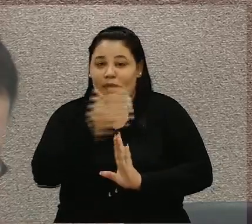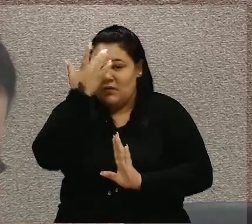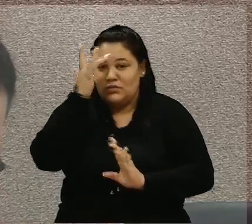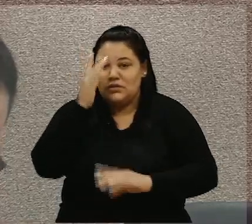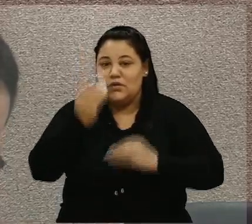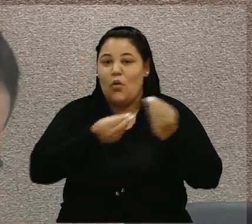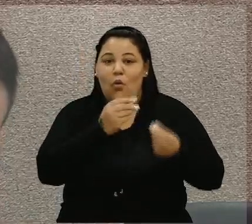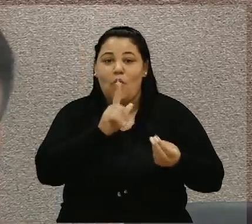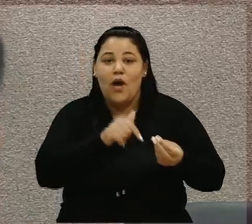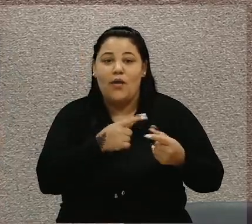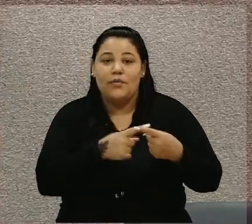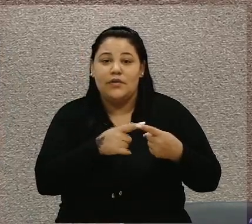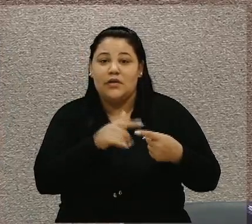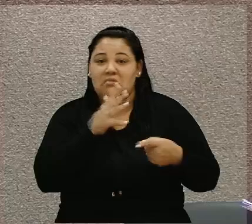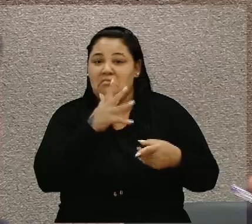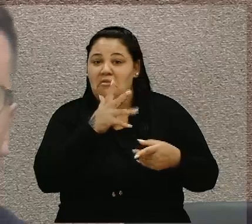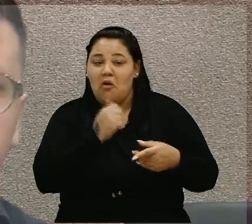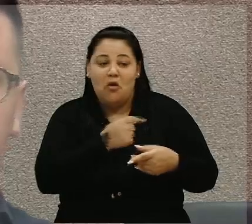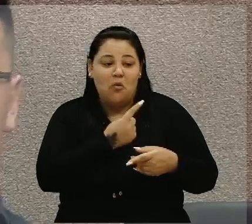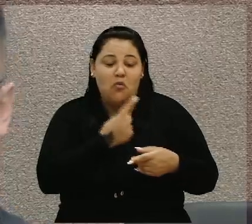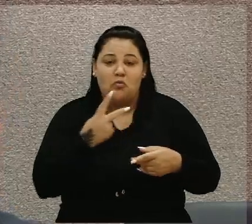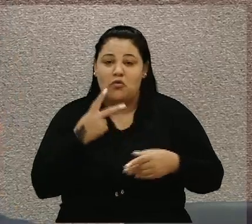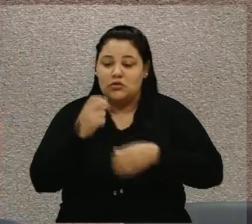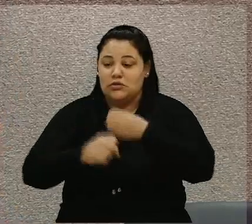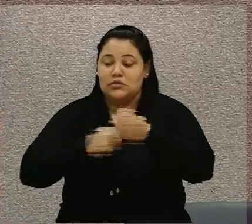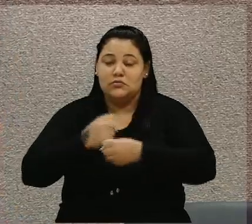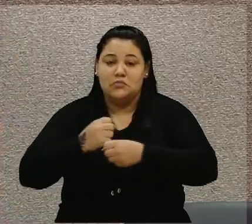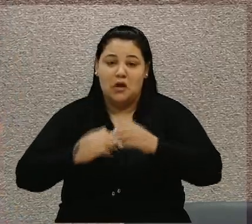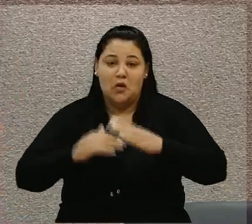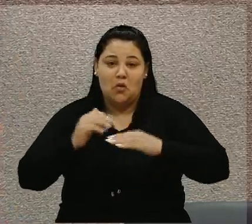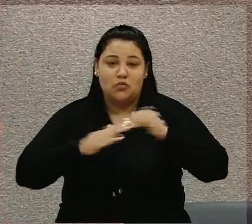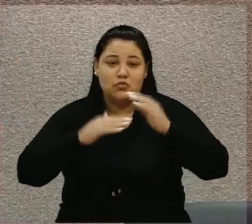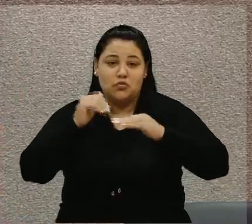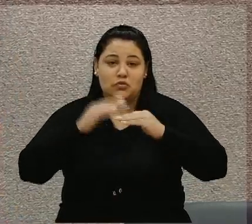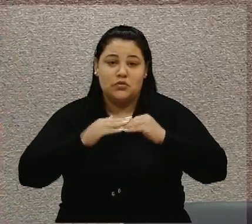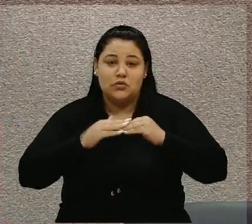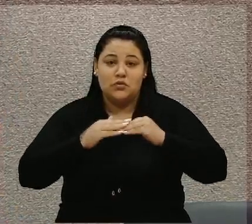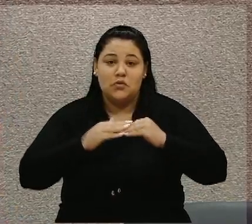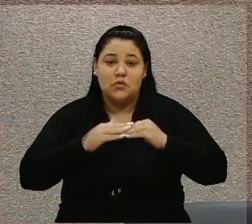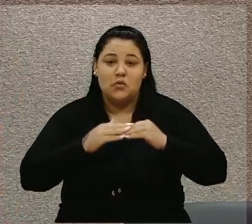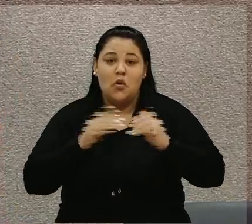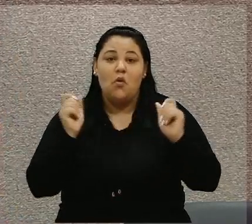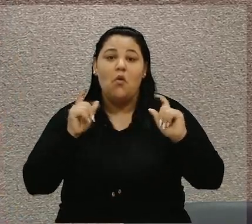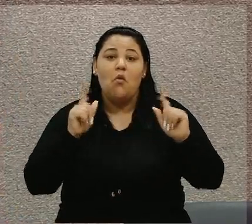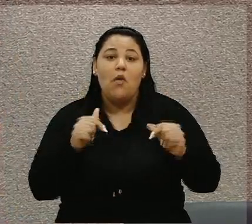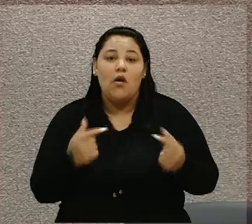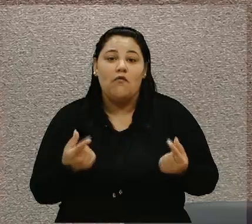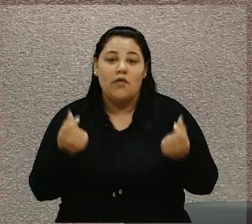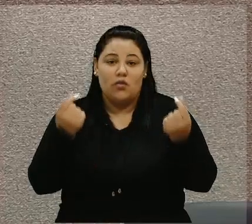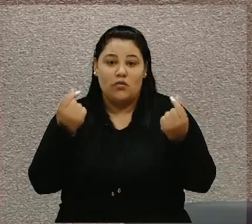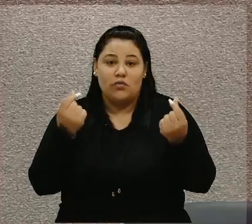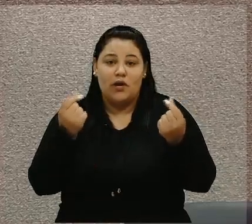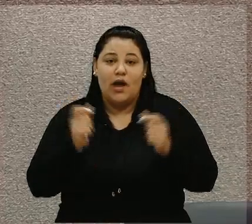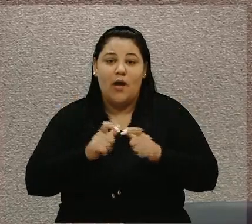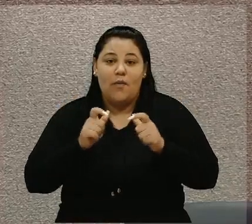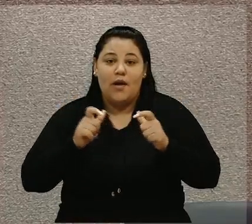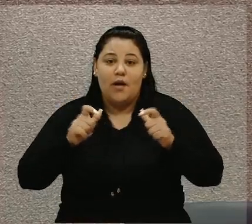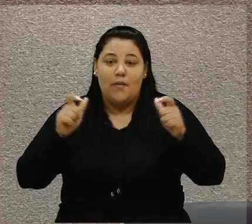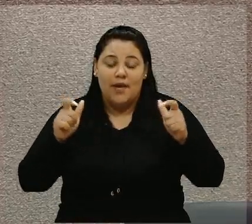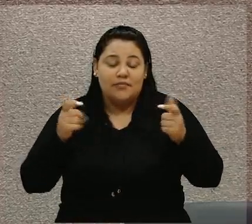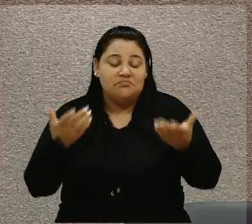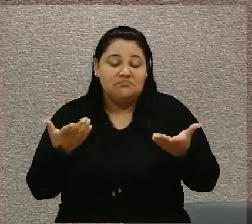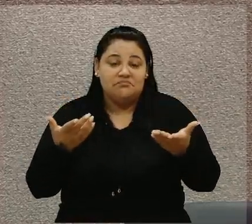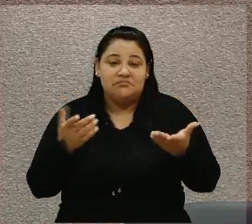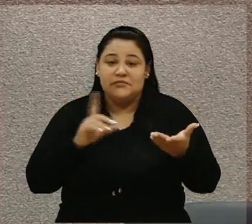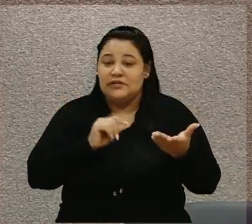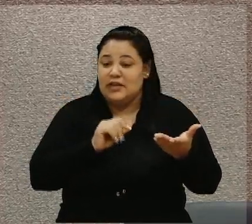vai demorar 1, 2 anos para construir. Quanto que vai ser o valor? Vai elevar o valor, também vai aumentar, sei